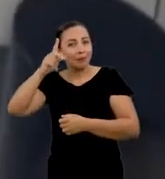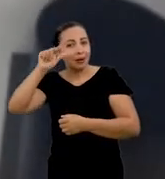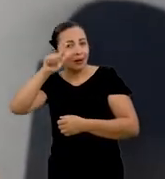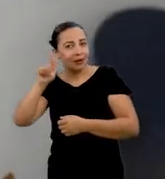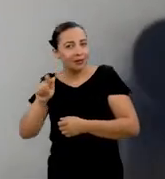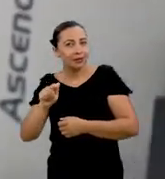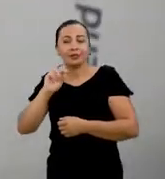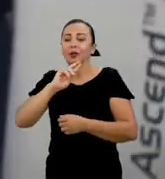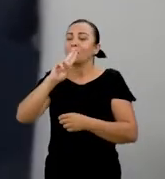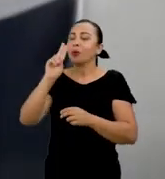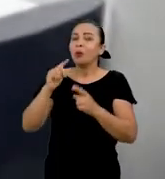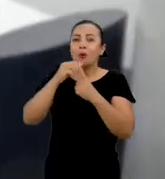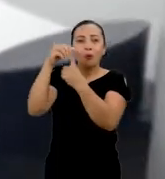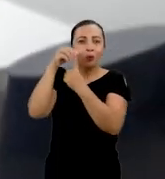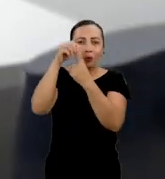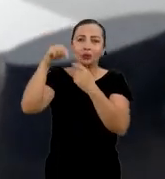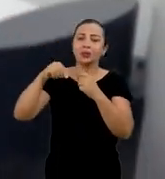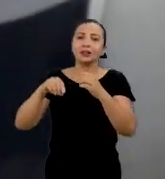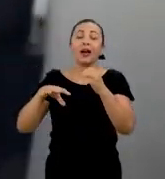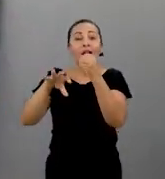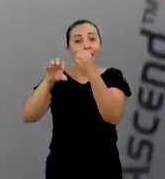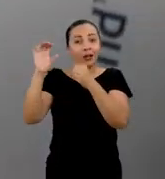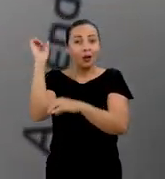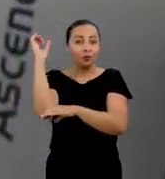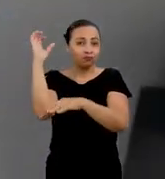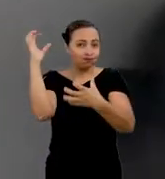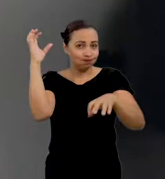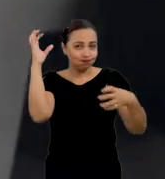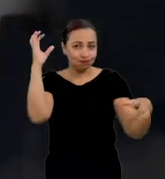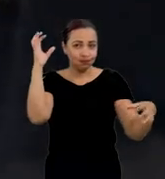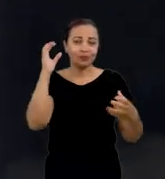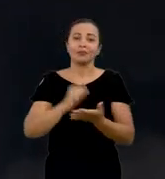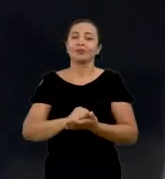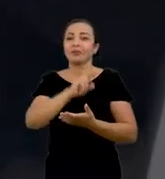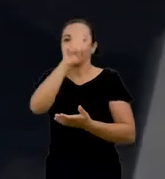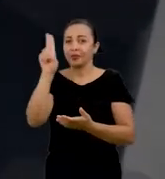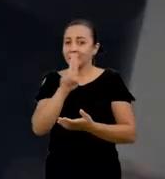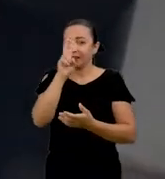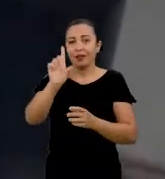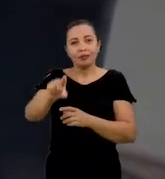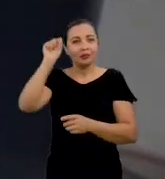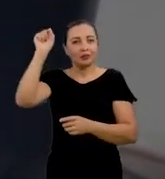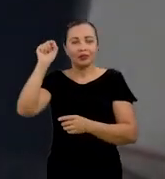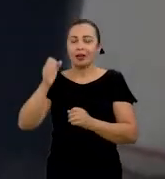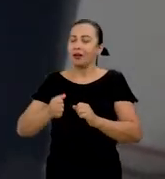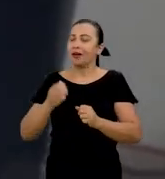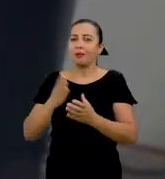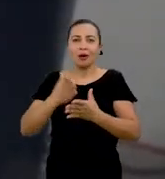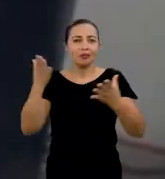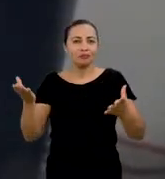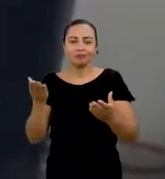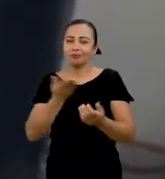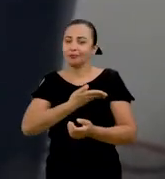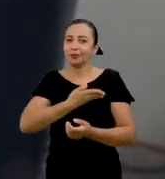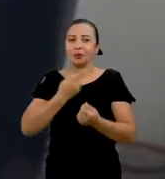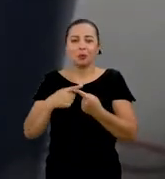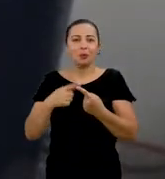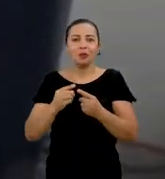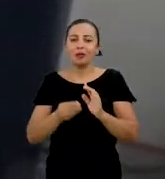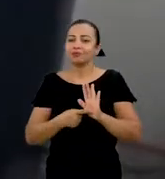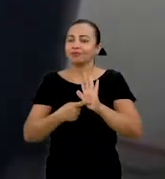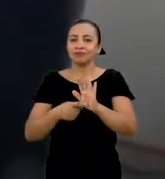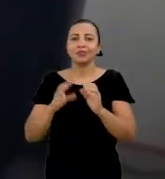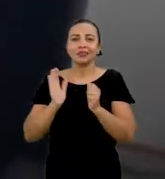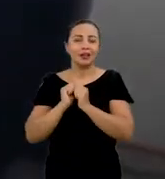nós realizamos experimentos de ressonância magnética nuclear com auxílio desse equipamento que o equipamento E400 Mega Hair